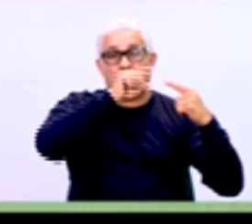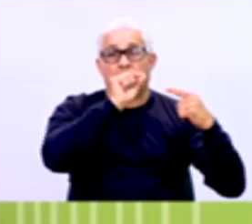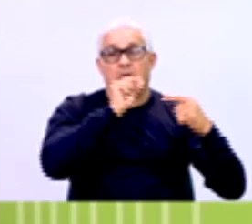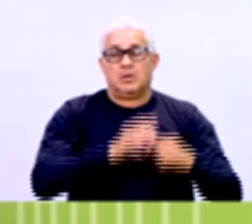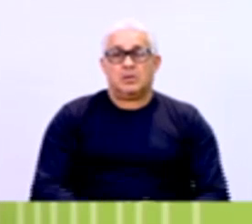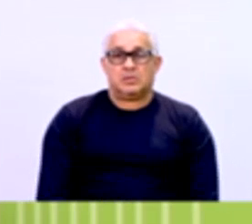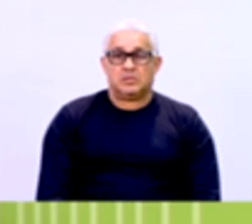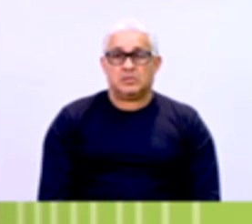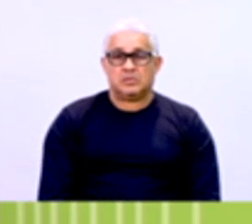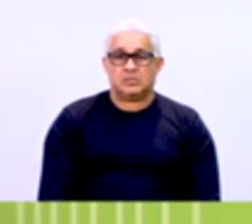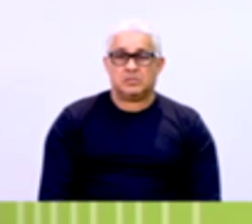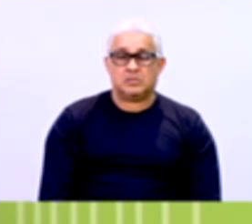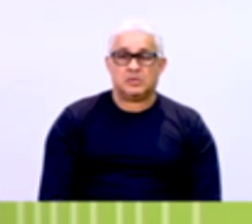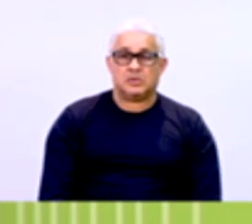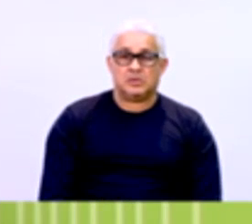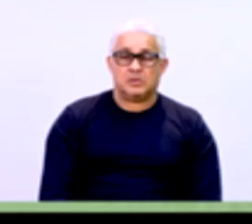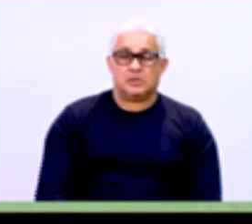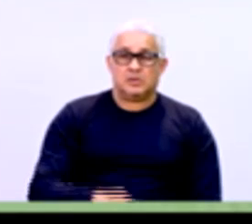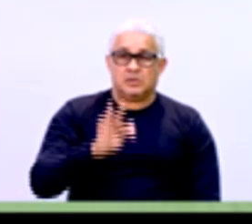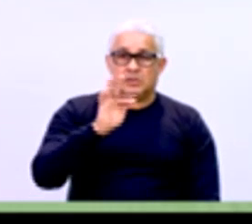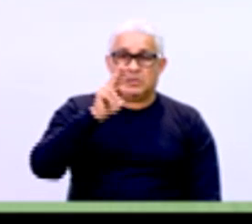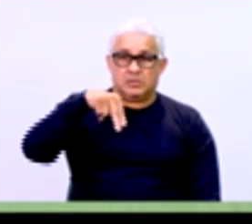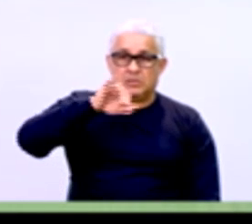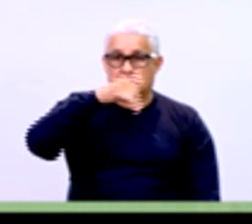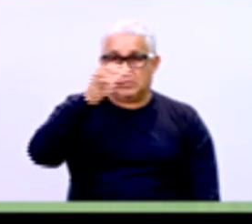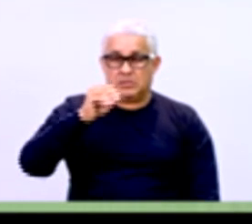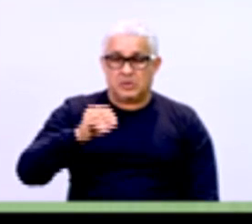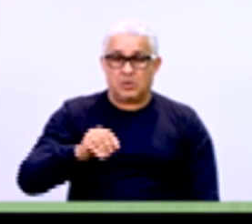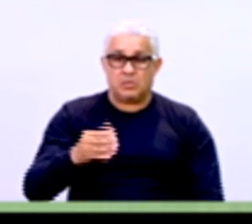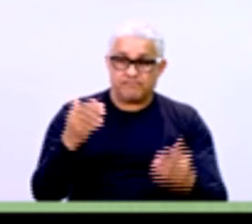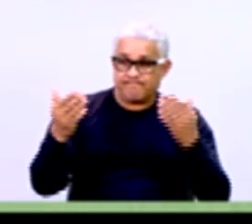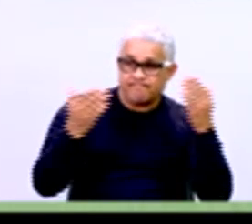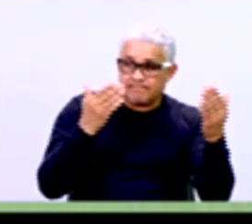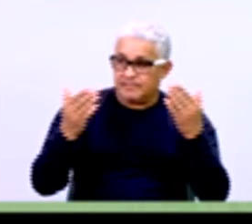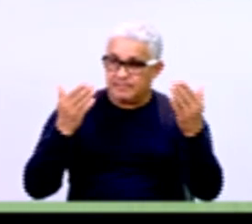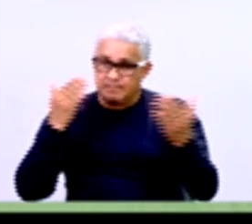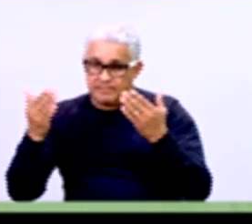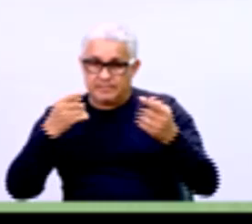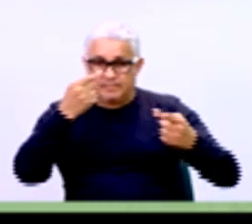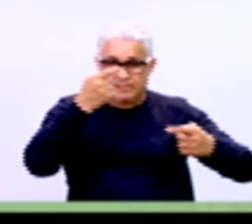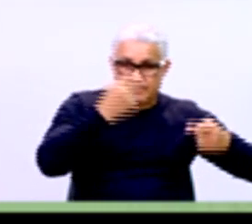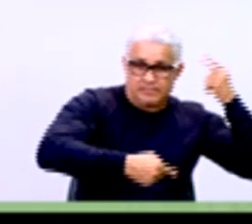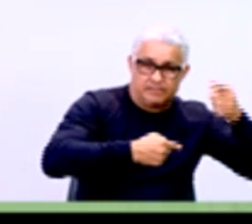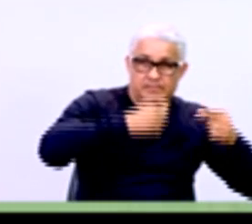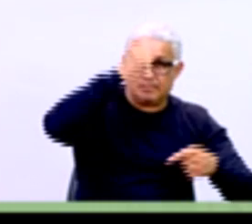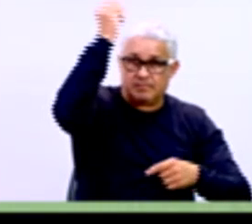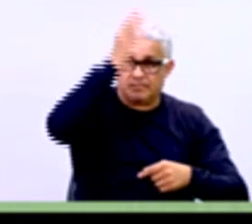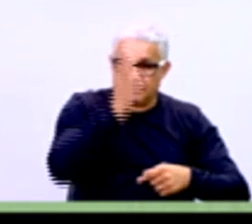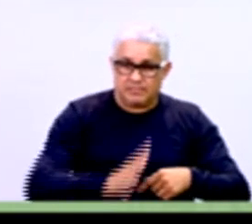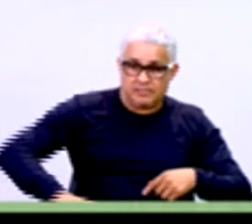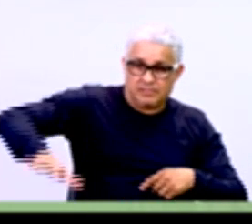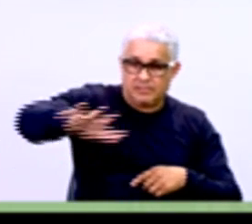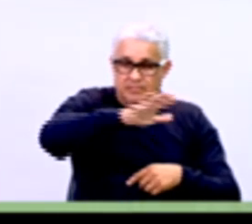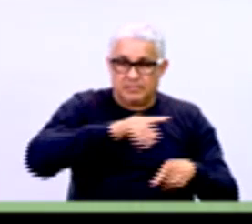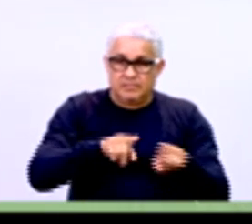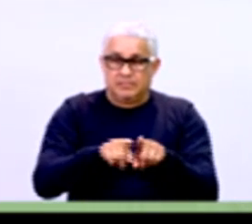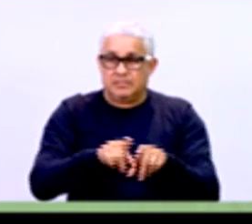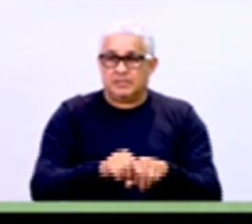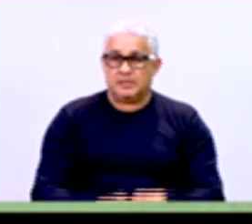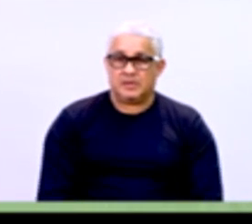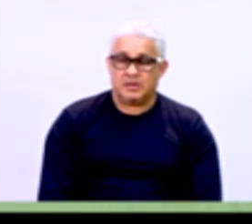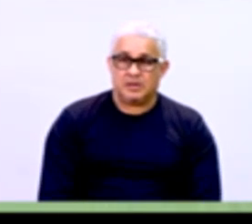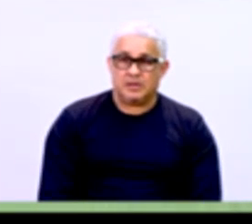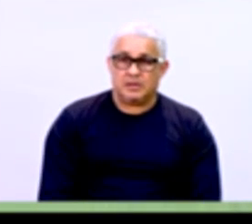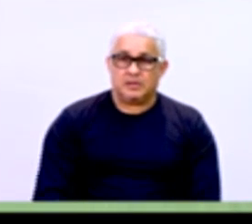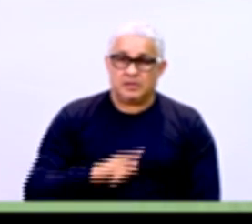quê? Sua função é analisar os requisitos da Política Nacional de Meio Ambiente, mais aqueles que estão